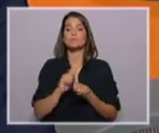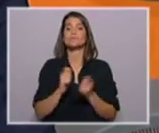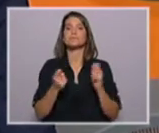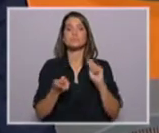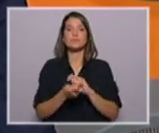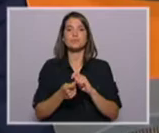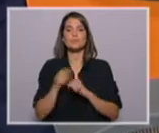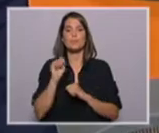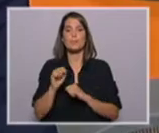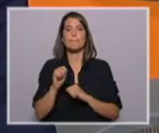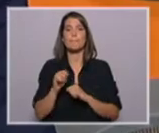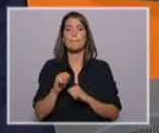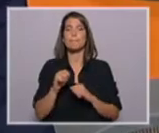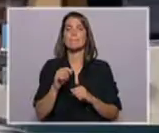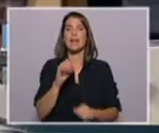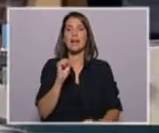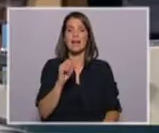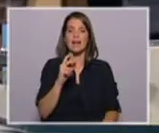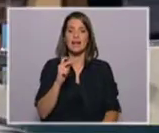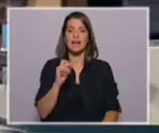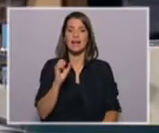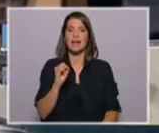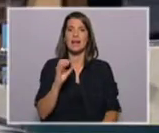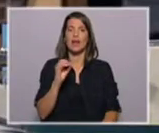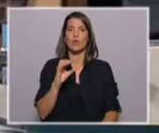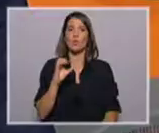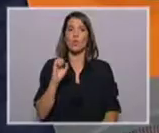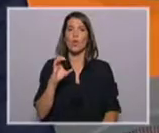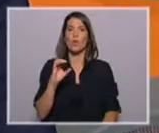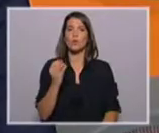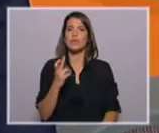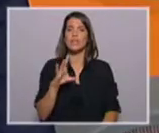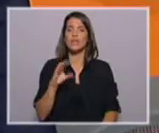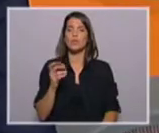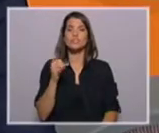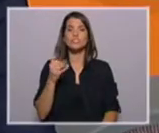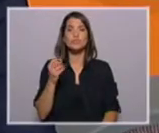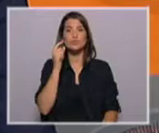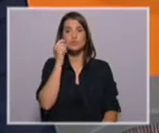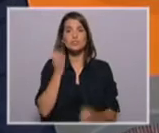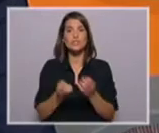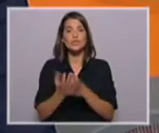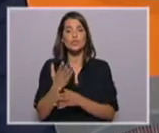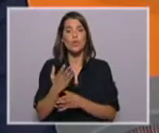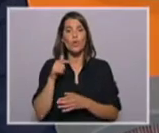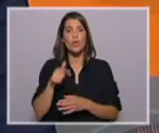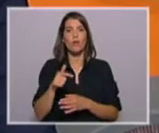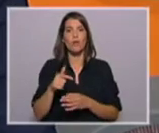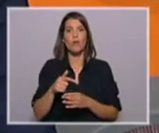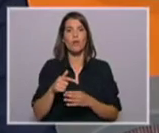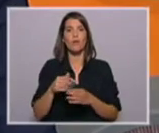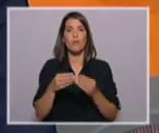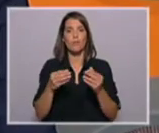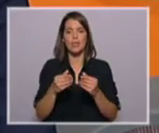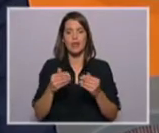sextante, de Gago Coutinho. Portanto, dos anos 20, do senhor que criou aquele sextante para conseguirmos chegar ao Brasil,